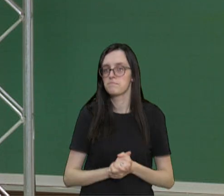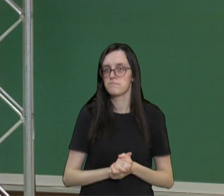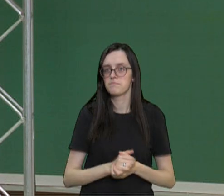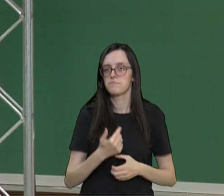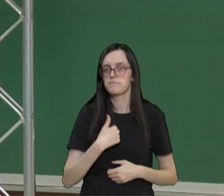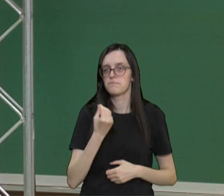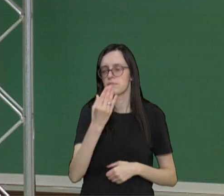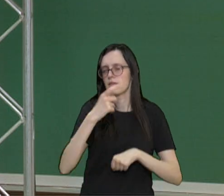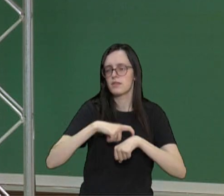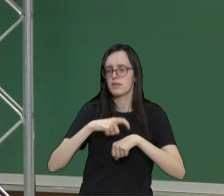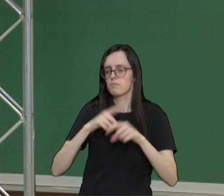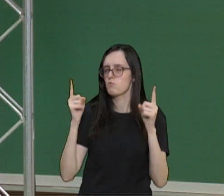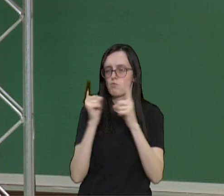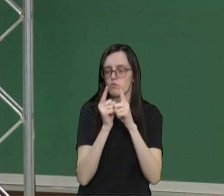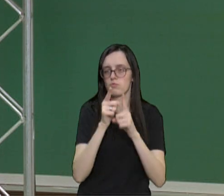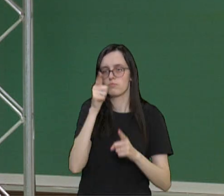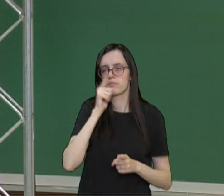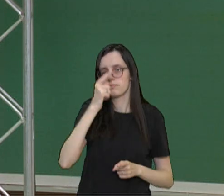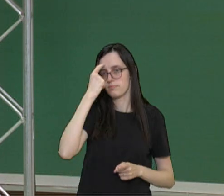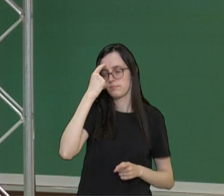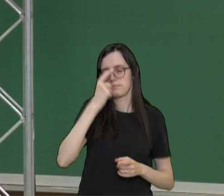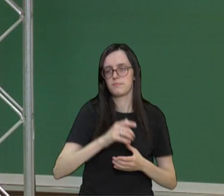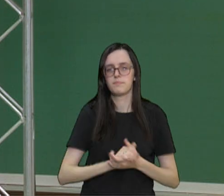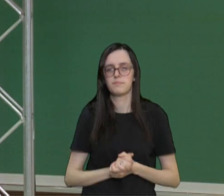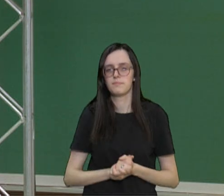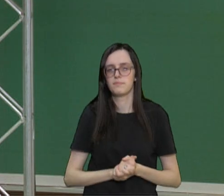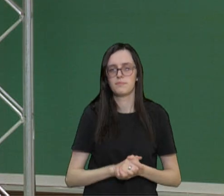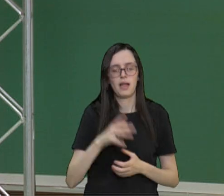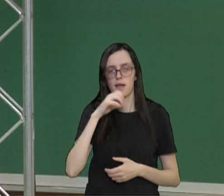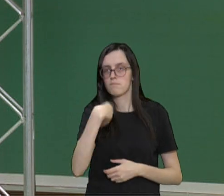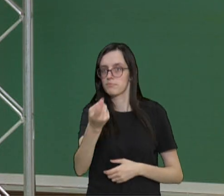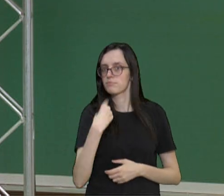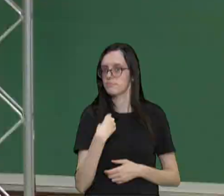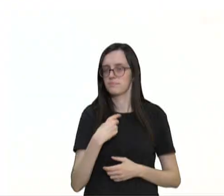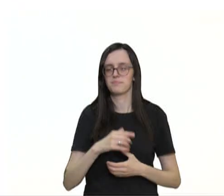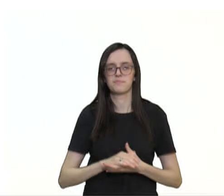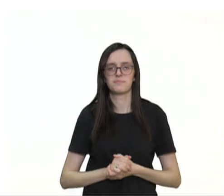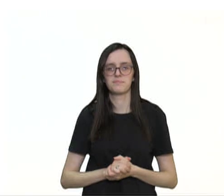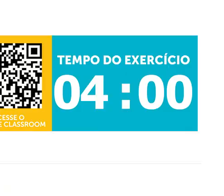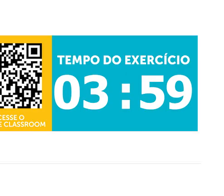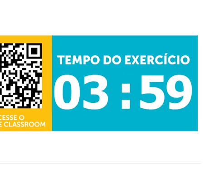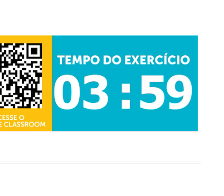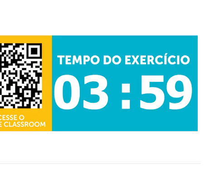Vou dar para você um tempinho bem curto. É VaptVupt.